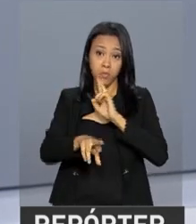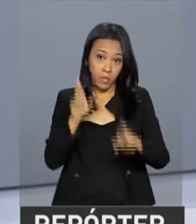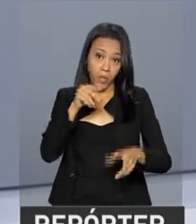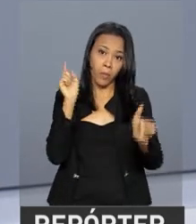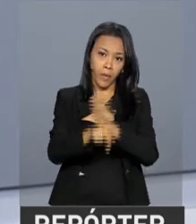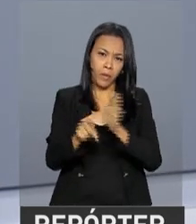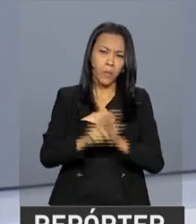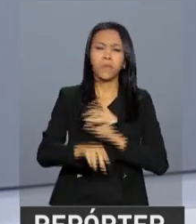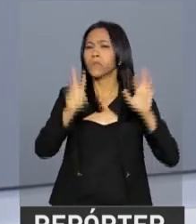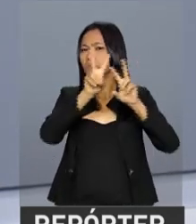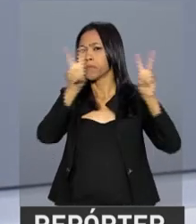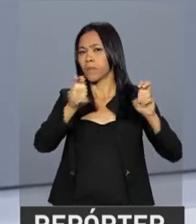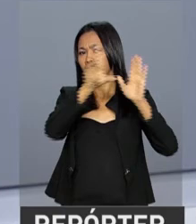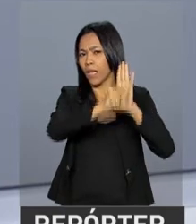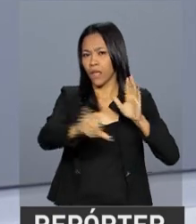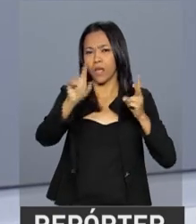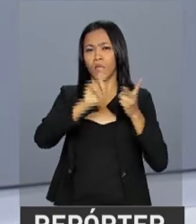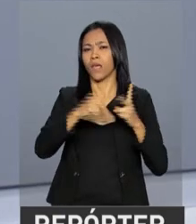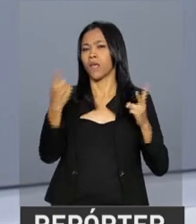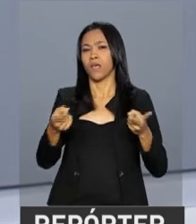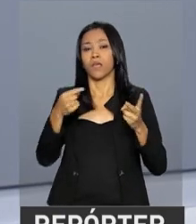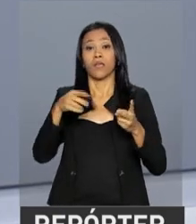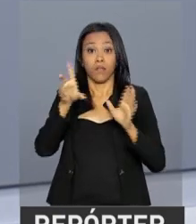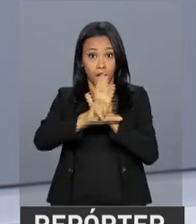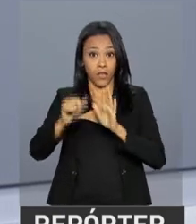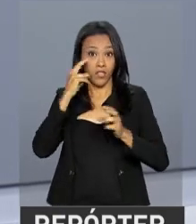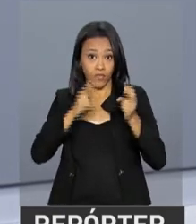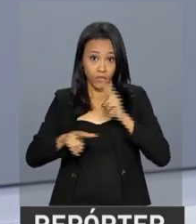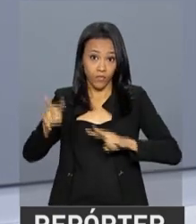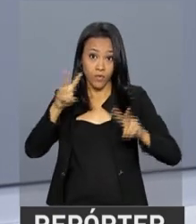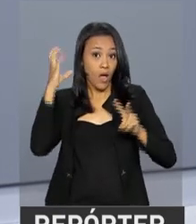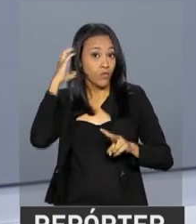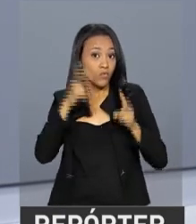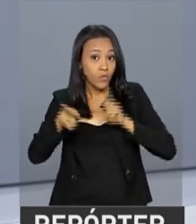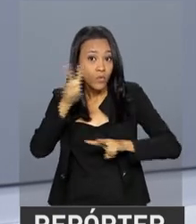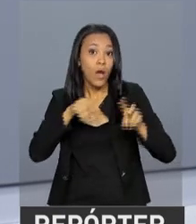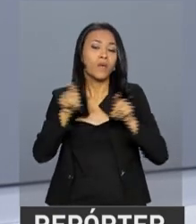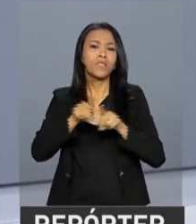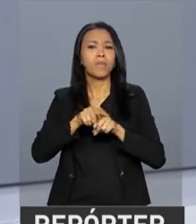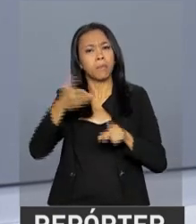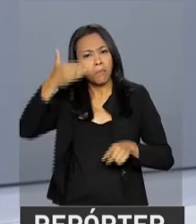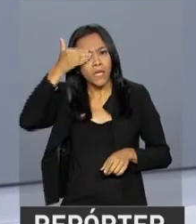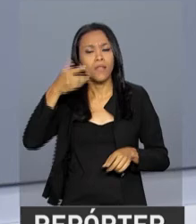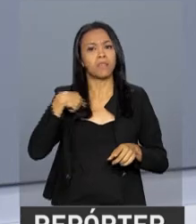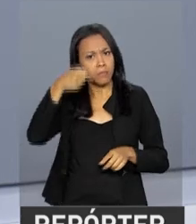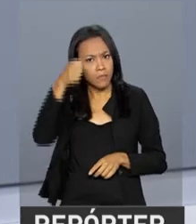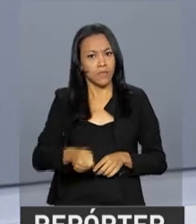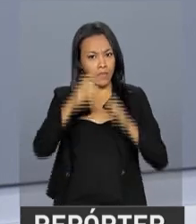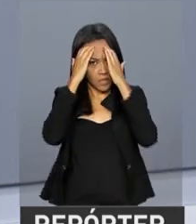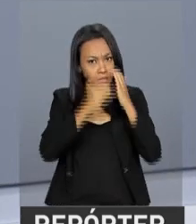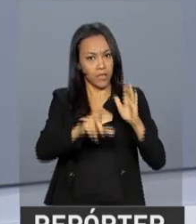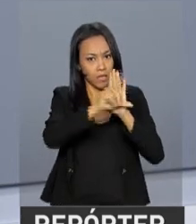lei rouanet e lei do audiovisual e pirataria ele afirmou que é preciso aplicar a lei com rigor para garantir os direitos autorais